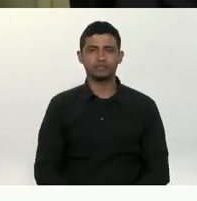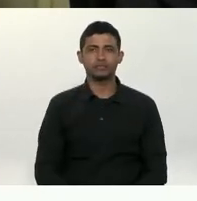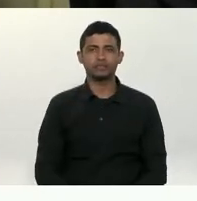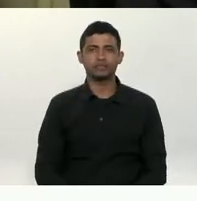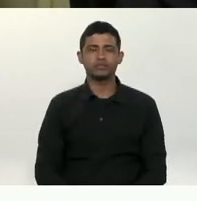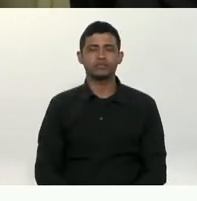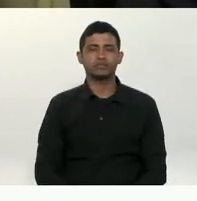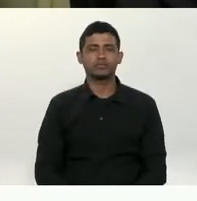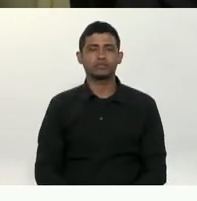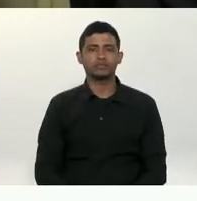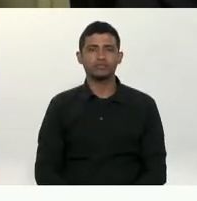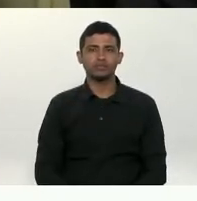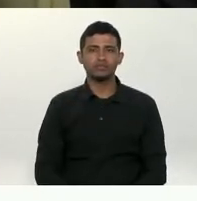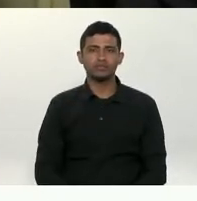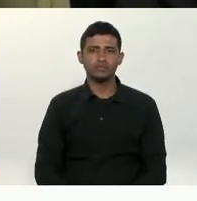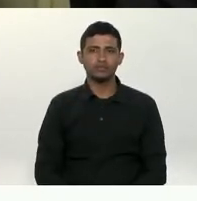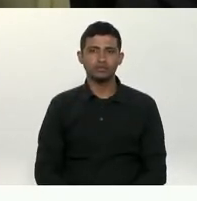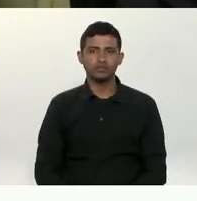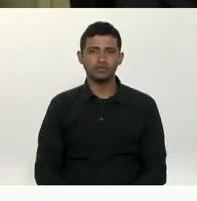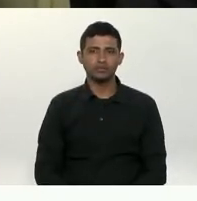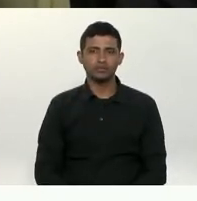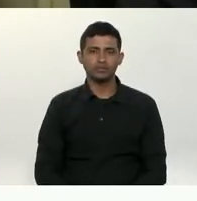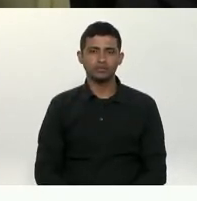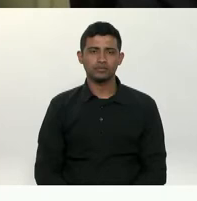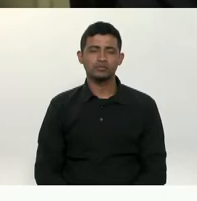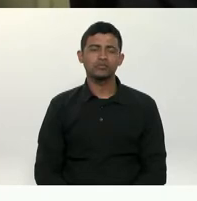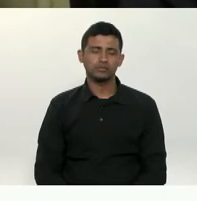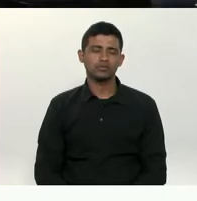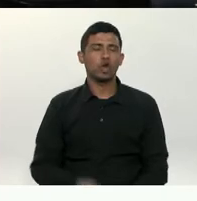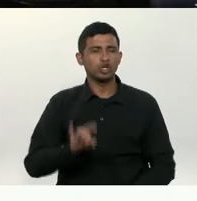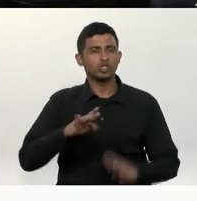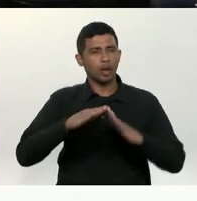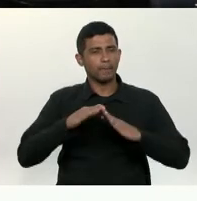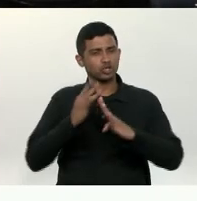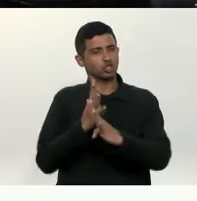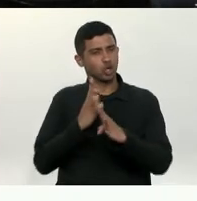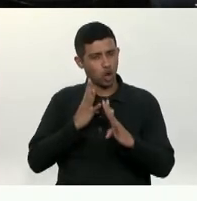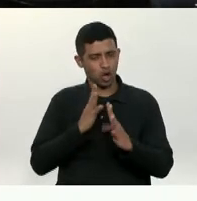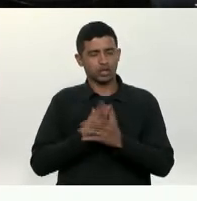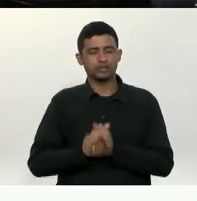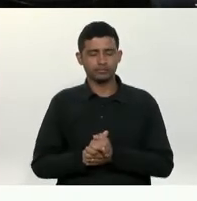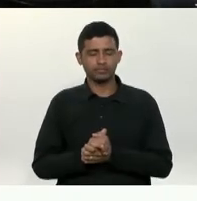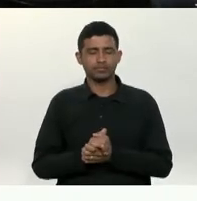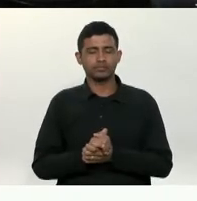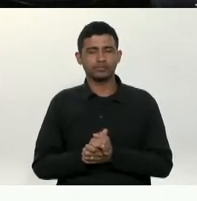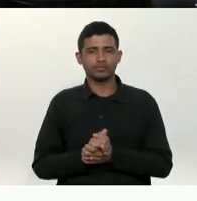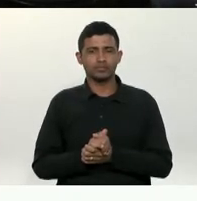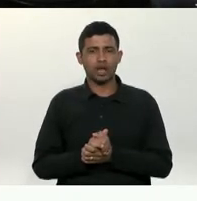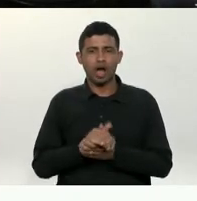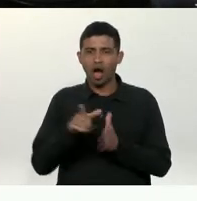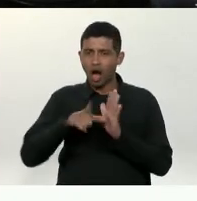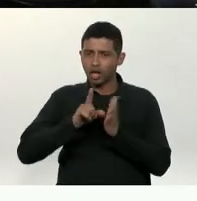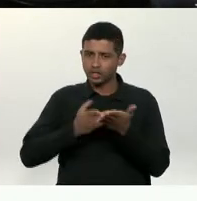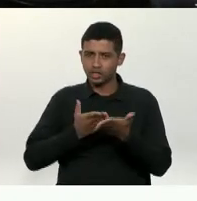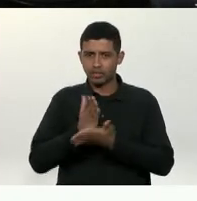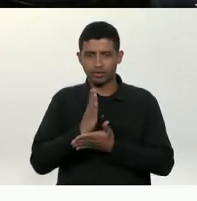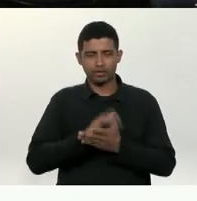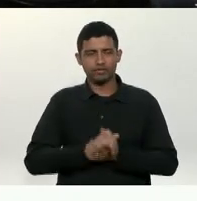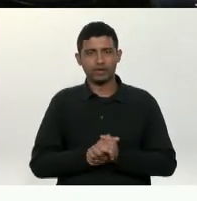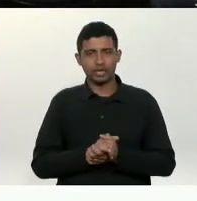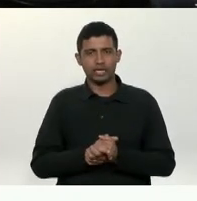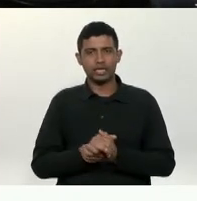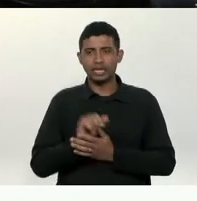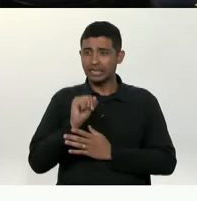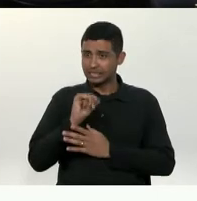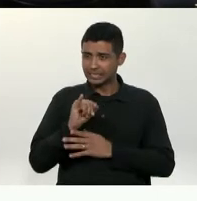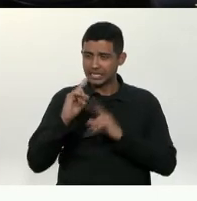relatórios. Então, só uma questão de ordem, antes de V. Exª colocar essa aprovação. Se for só uma reunião